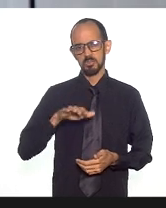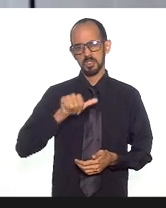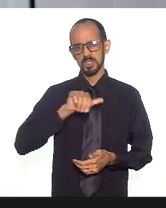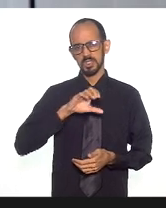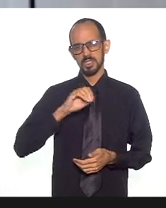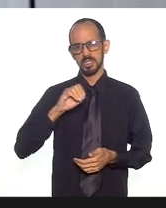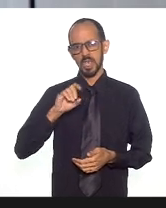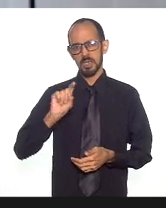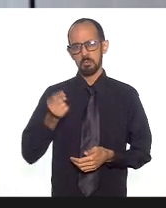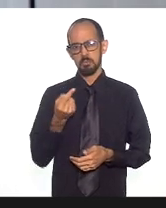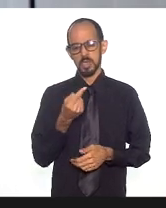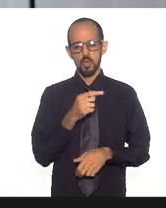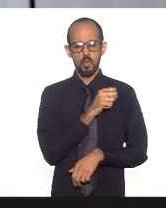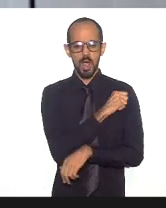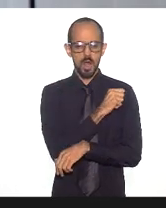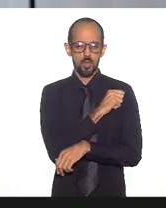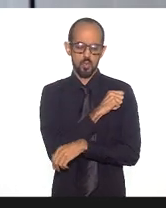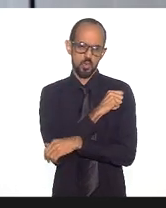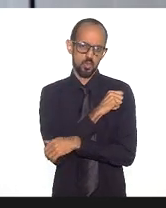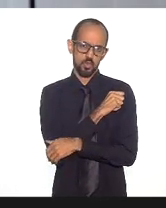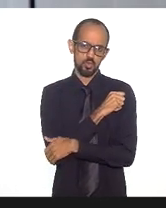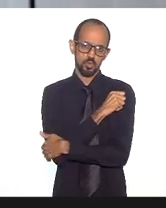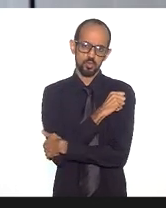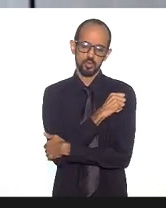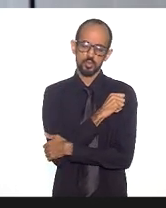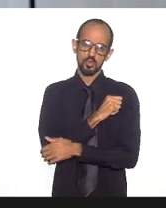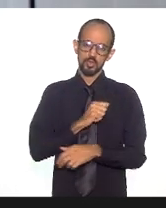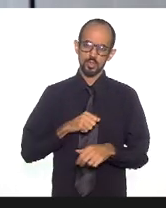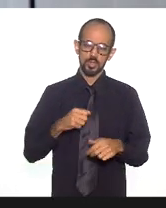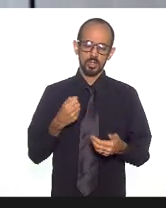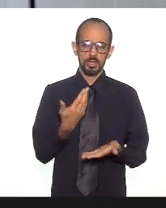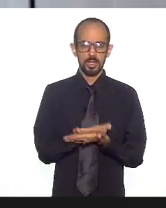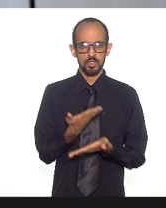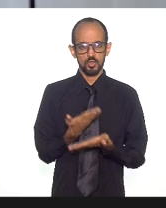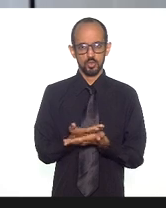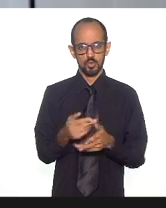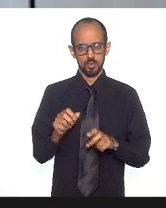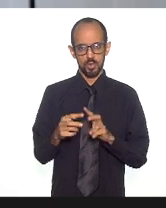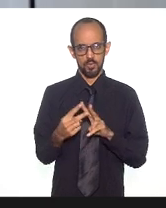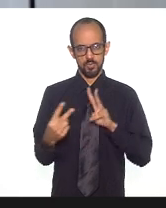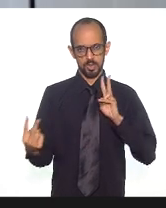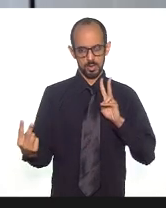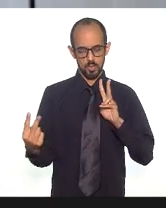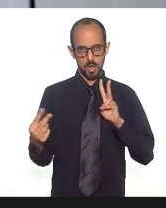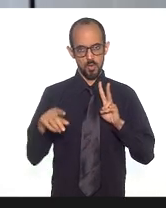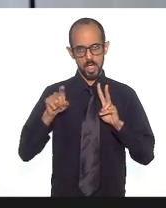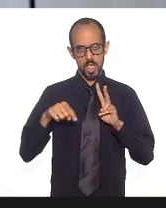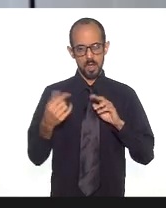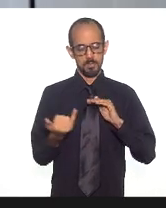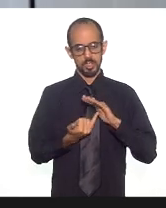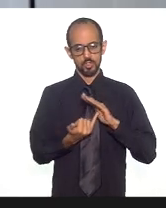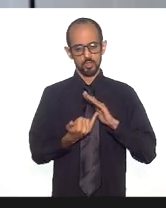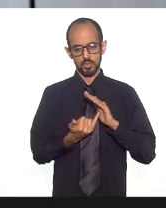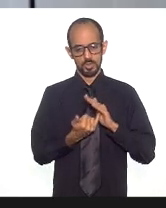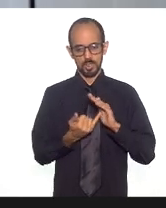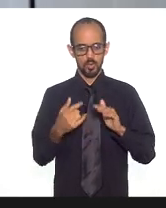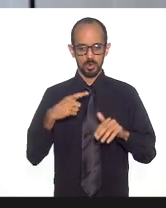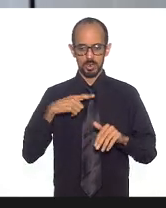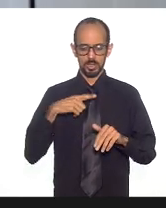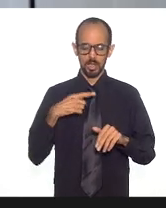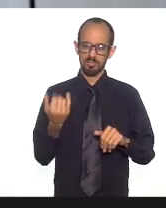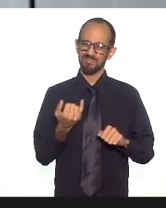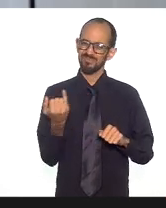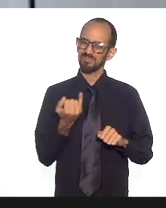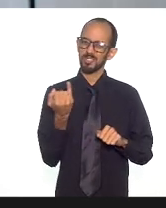alunos gravitam em torno desse ensino à distância. Então, é uma instituição que tem uma